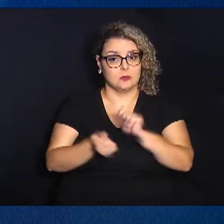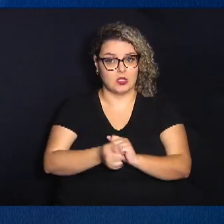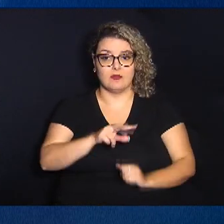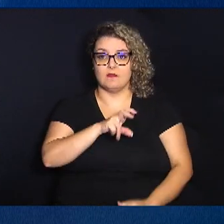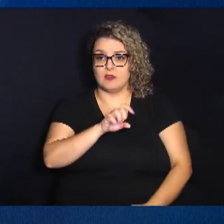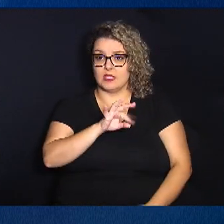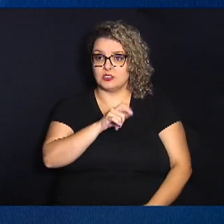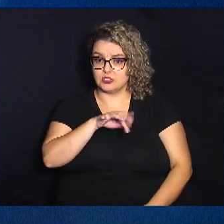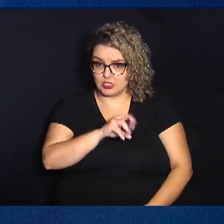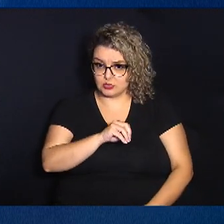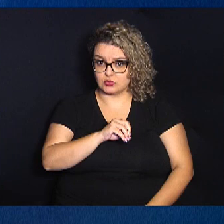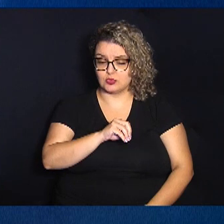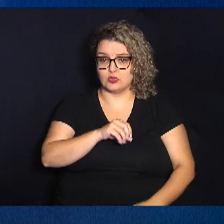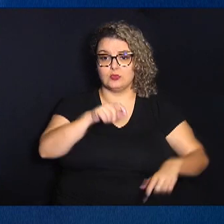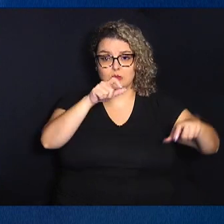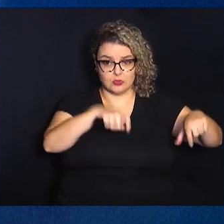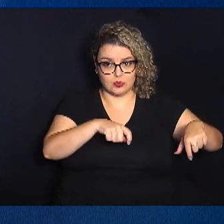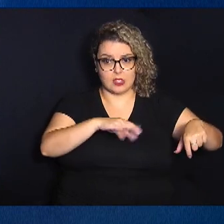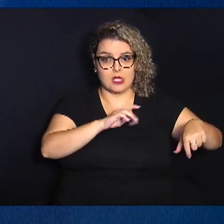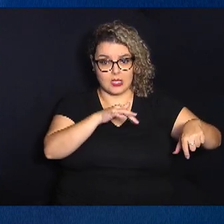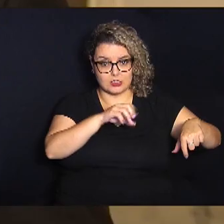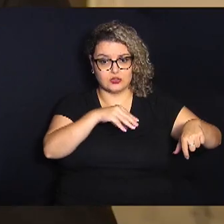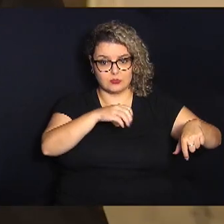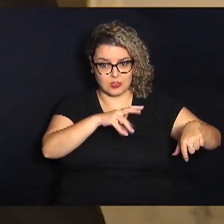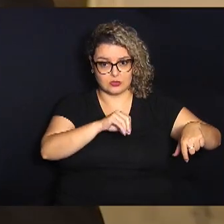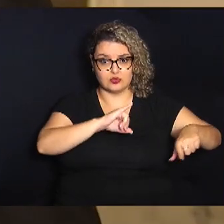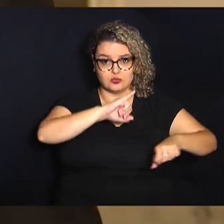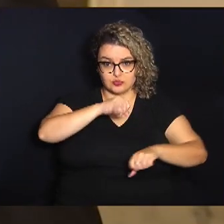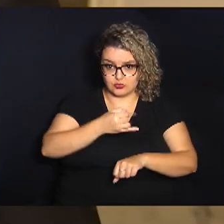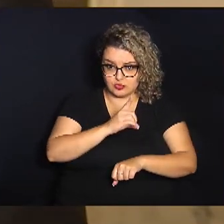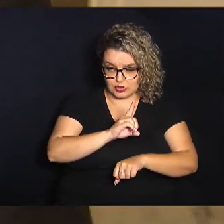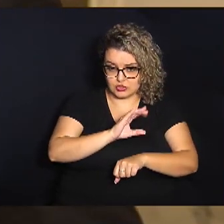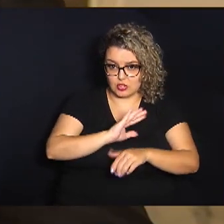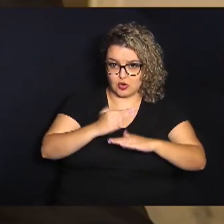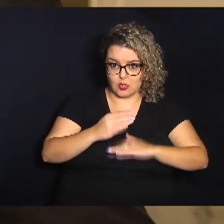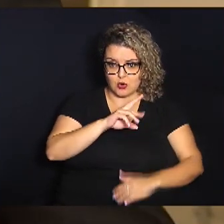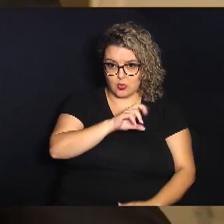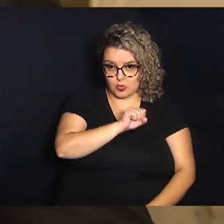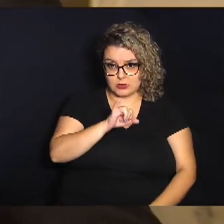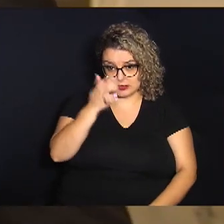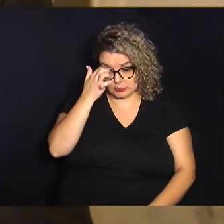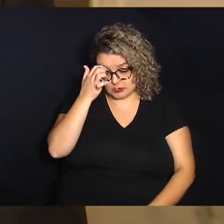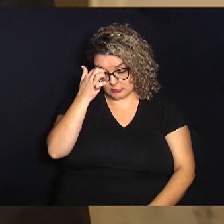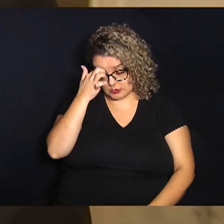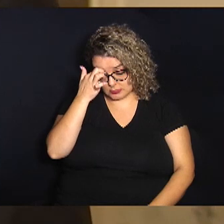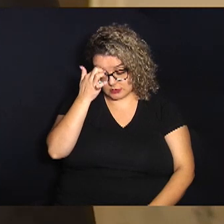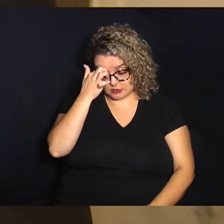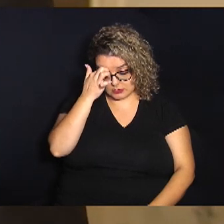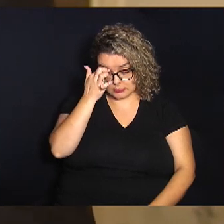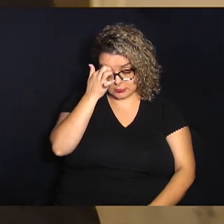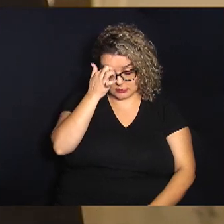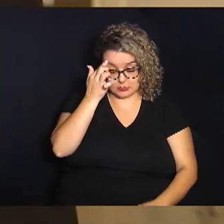futebol na rua Antônio Carlos Merlo, no Jardim Rocim. Devido à reforma do campo, tudo, houve assim algumas depredações,